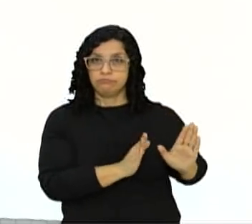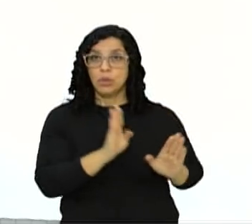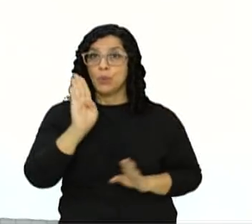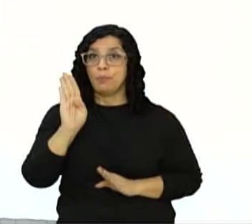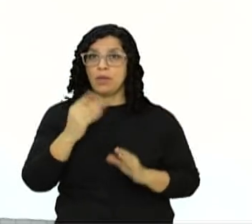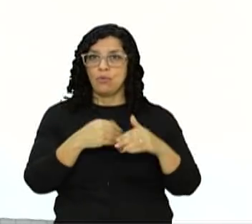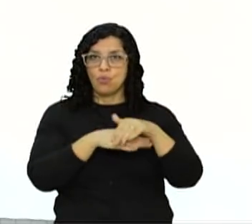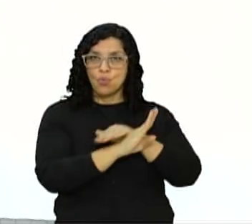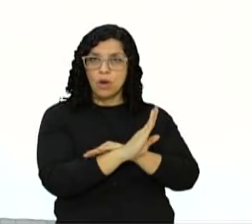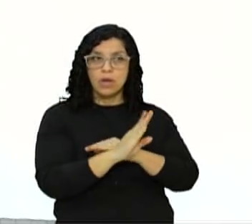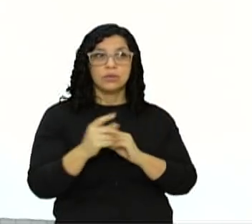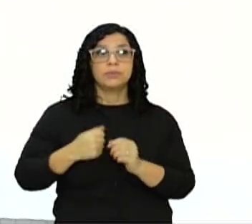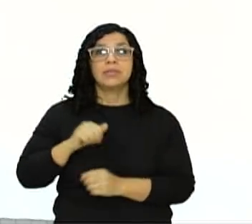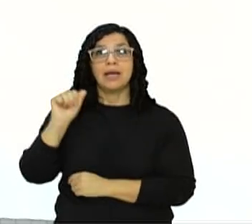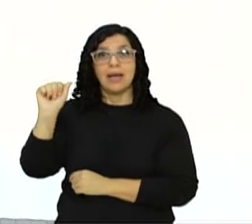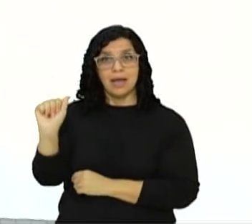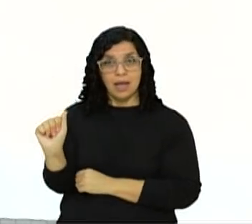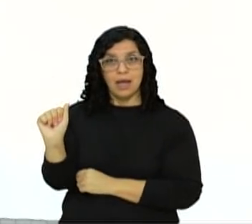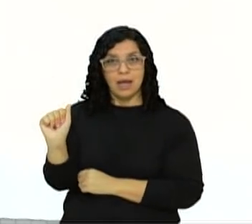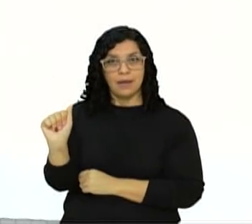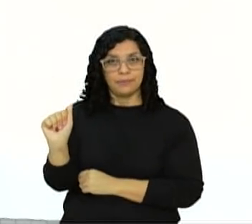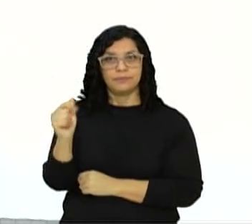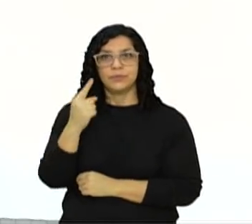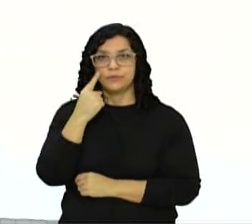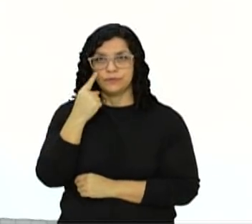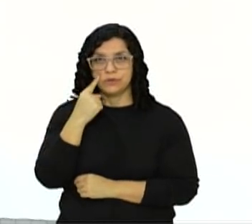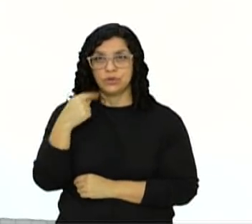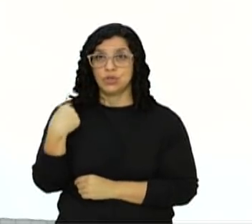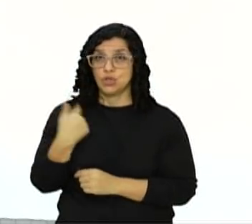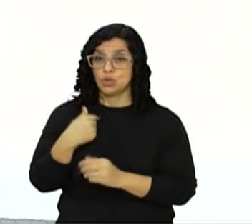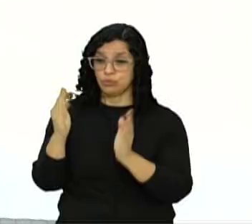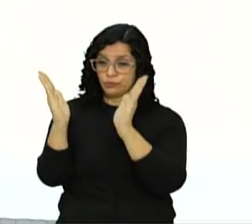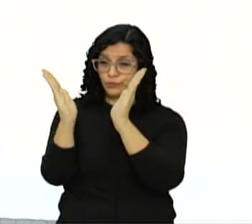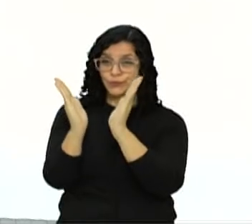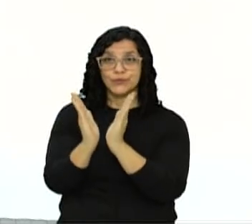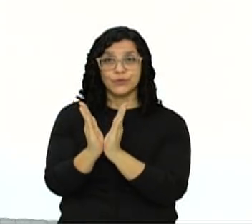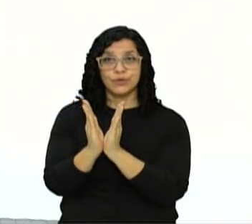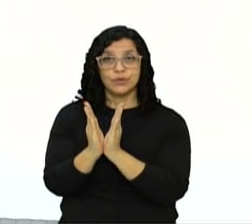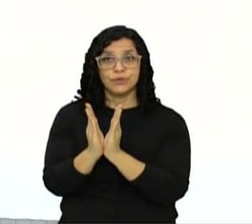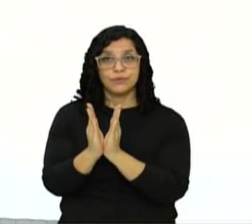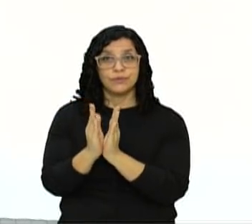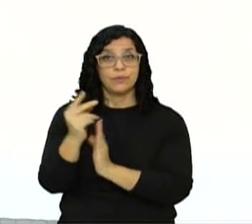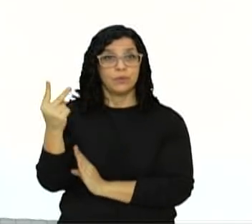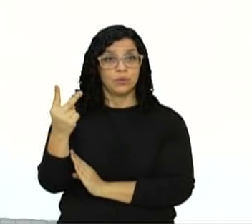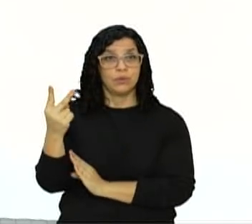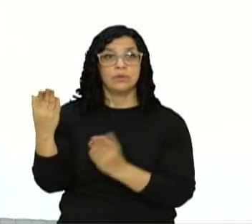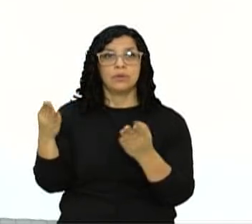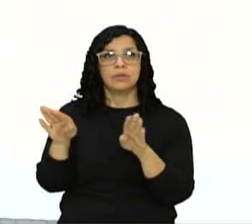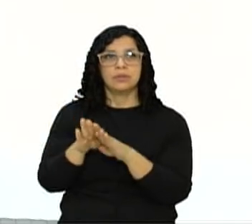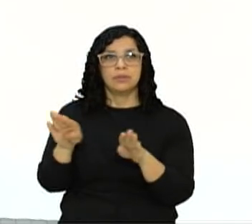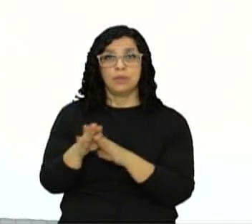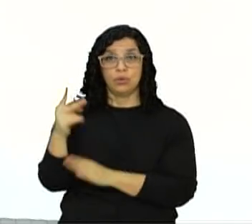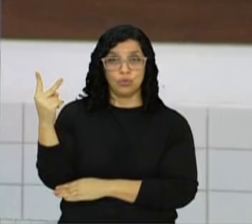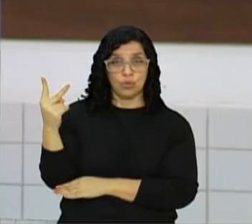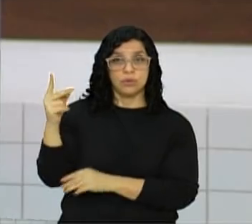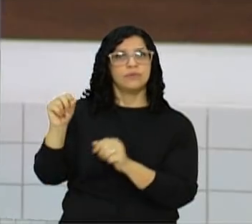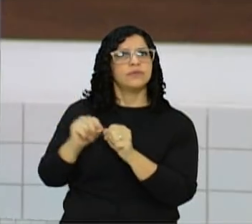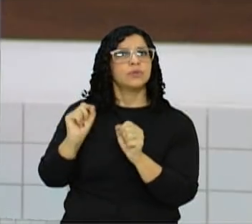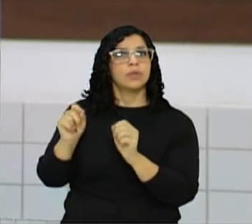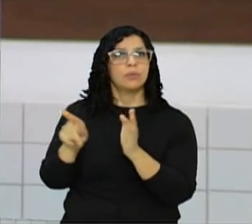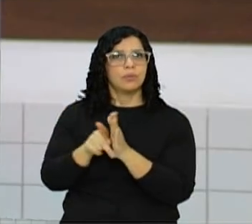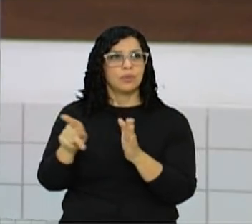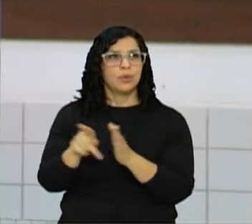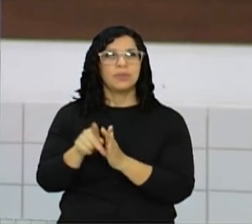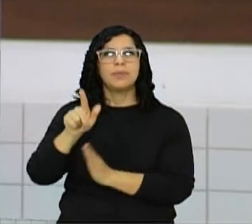lado e pegamos a nossa parte A, o nosso funil. Vamos para a etapa número 2? A etapa número 2